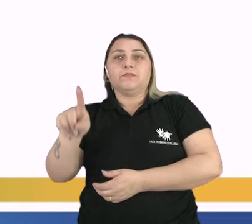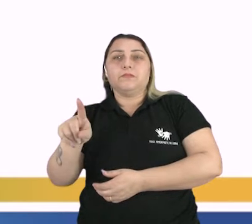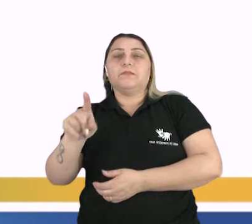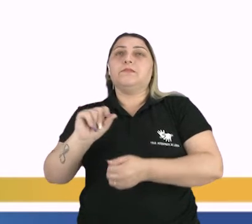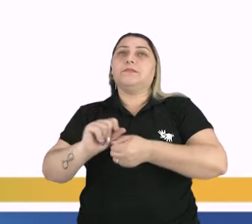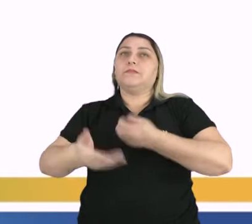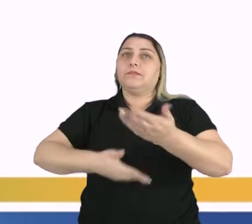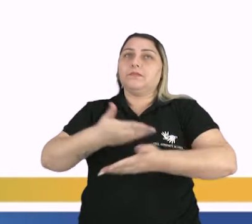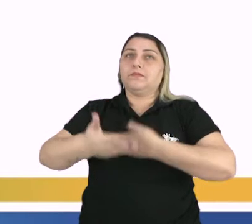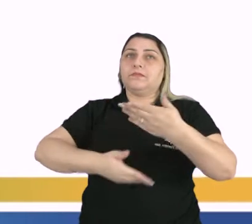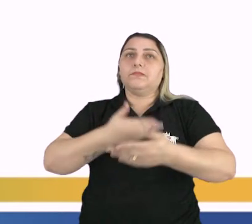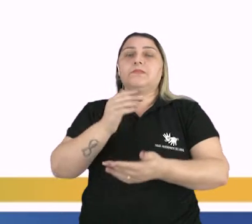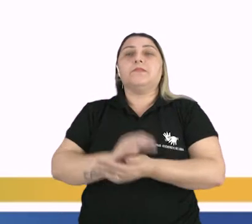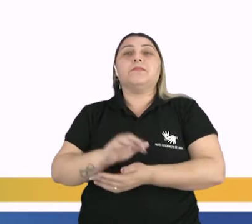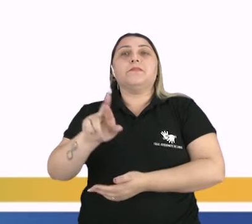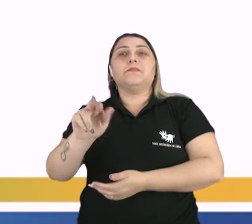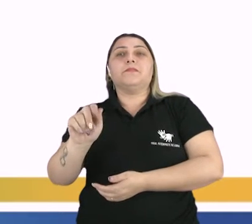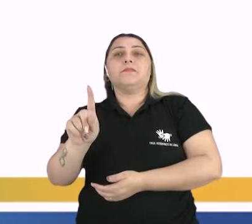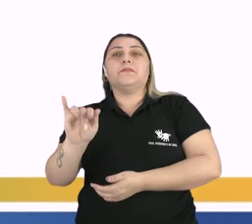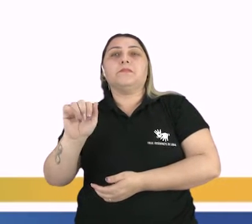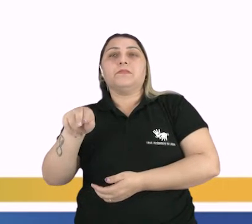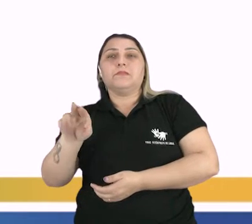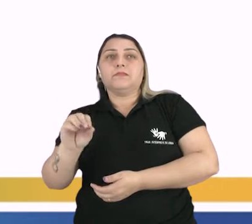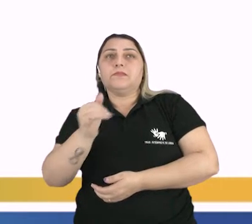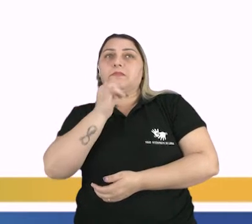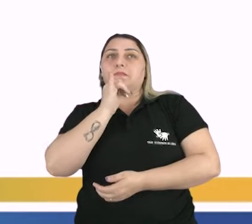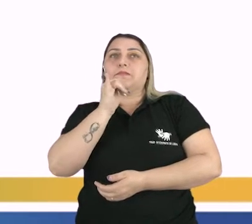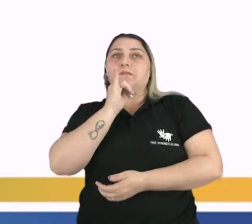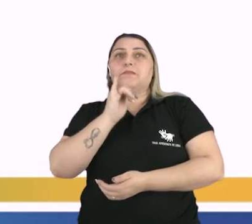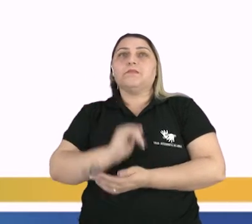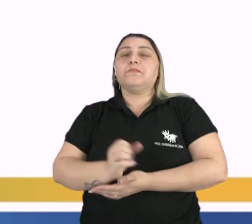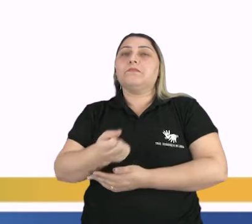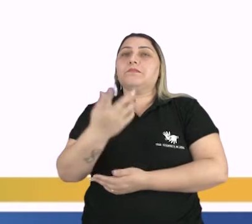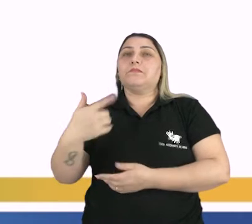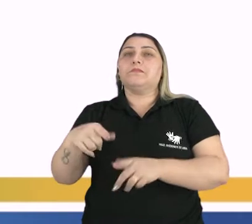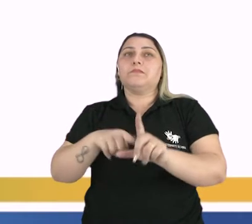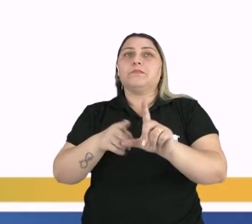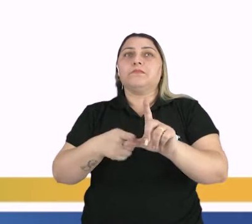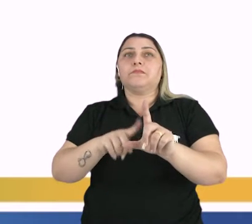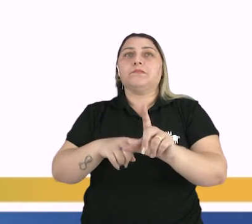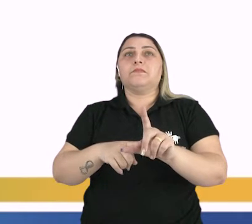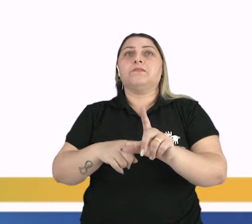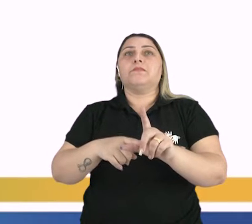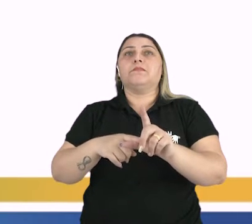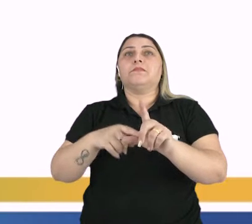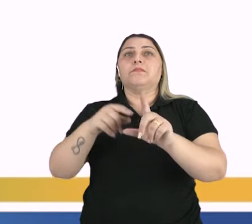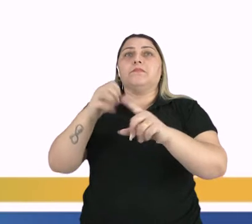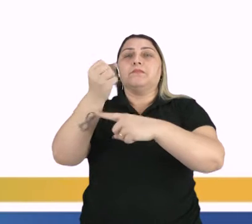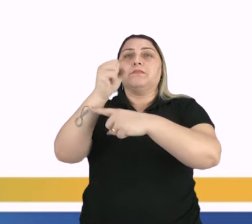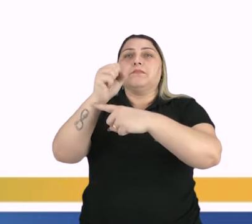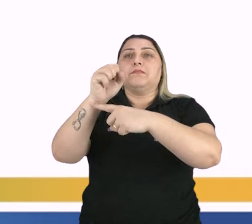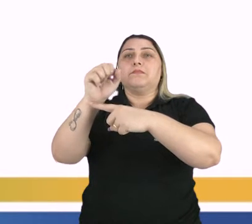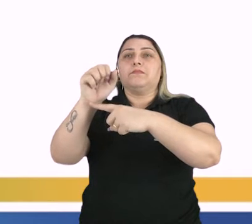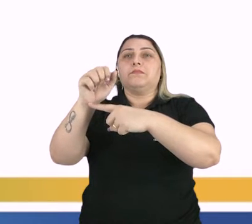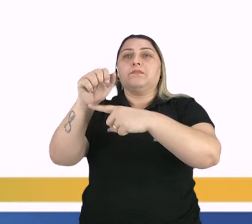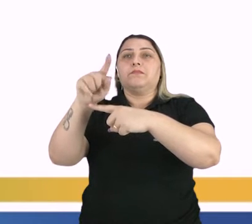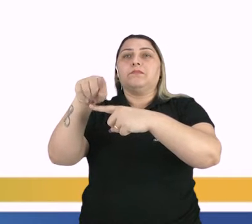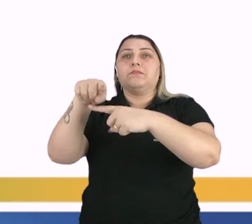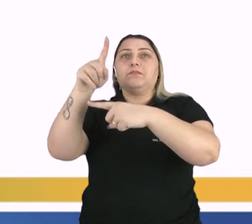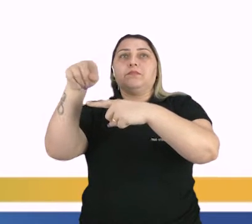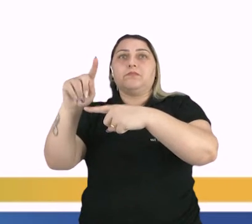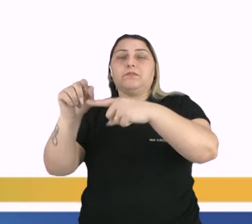a relação com os valores em graus. Então, por exemplo, quantos graus medem um arco de 8π sobre 9?